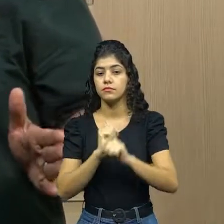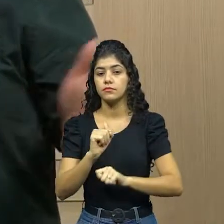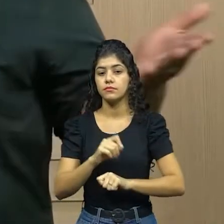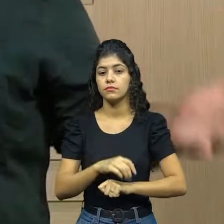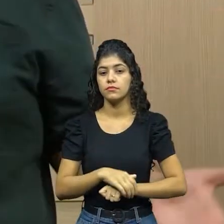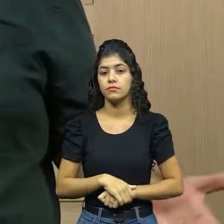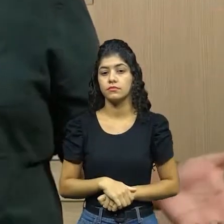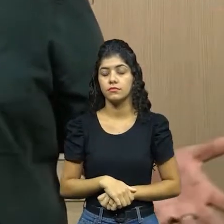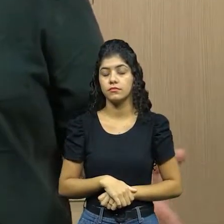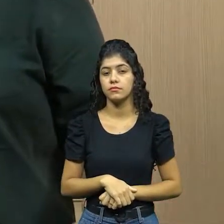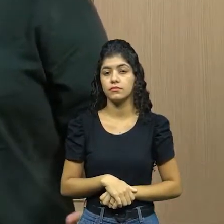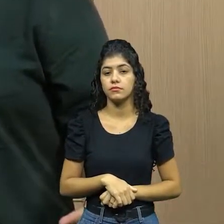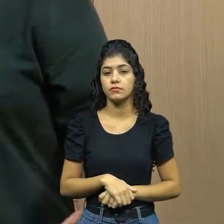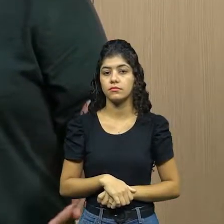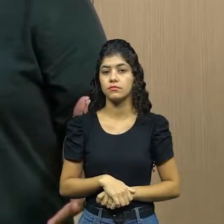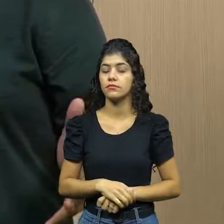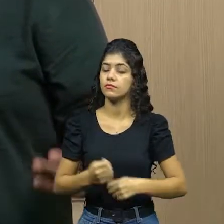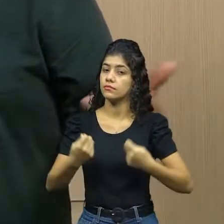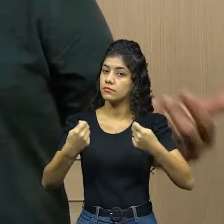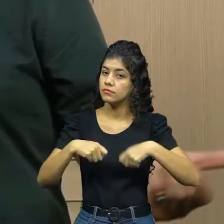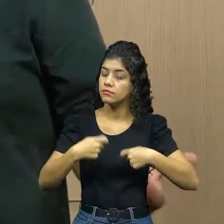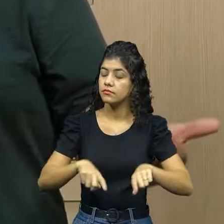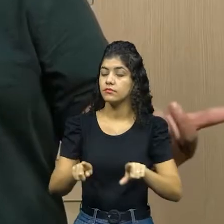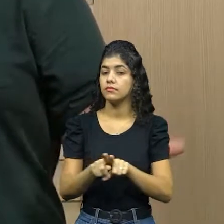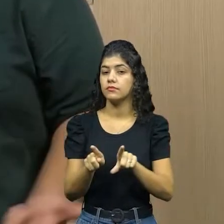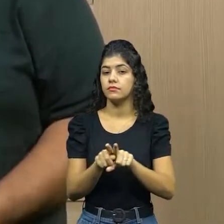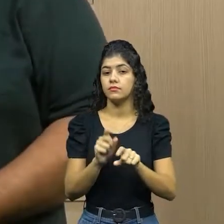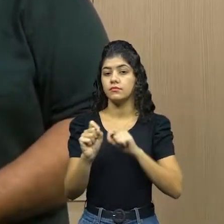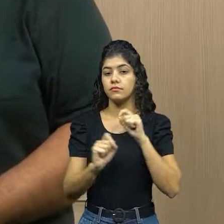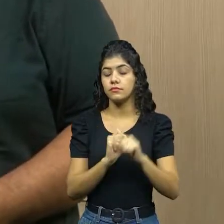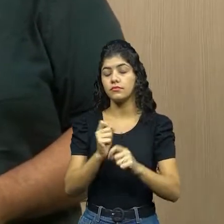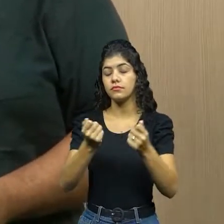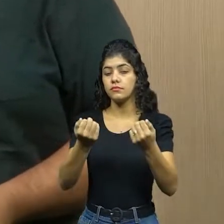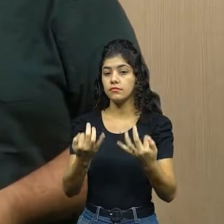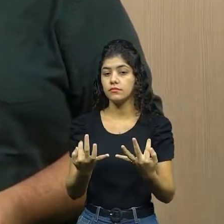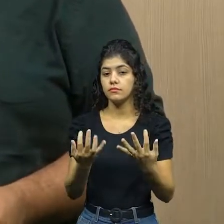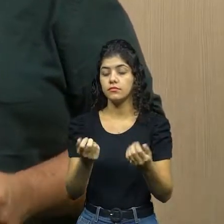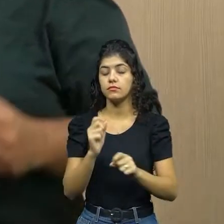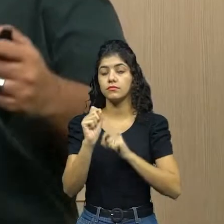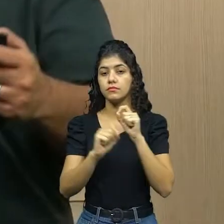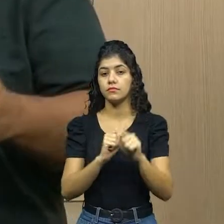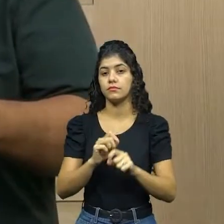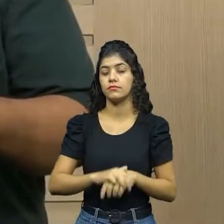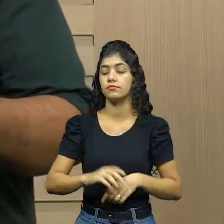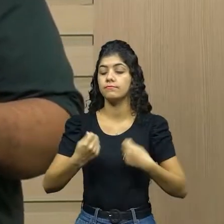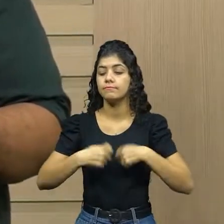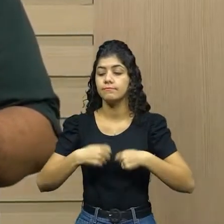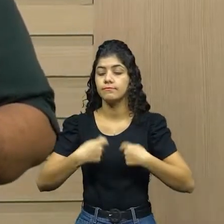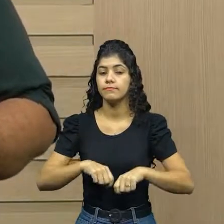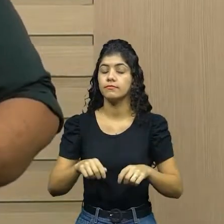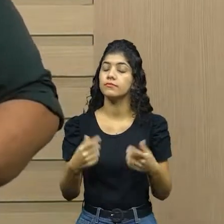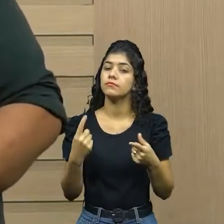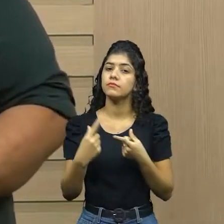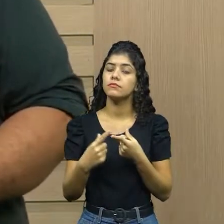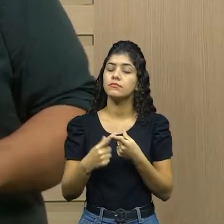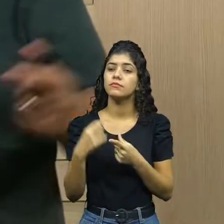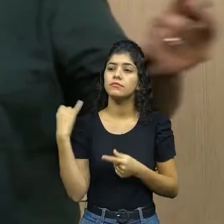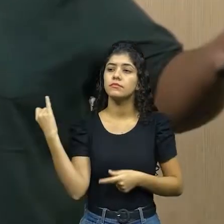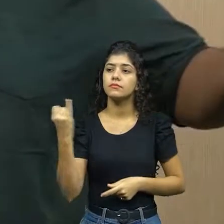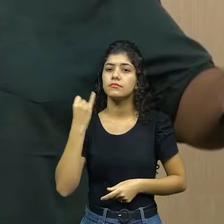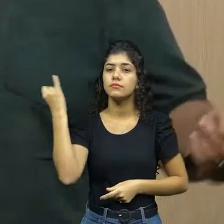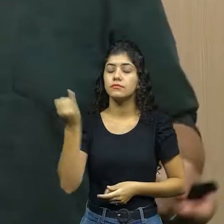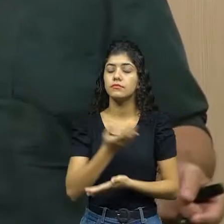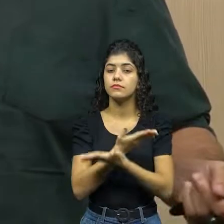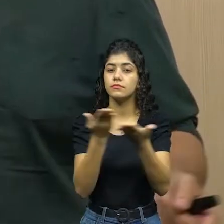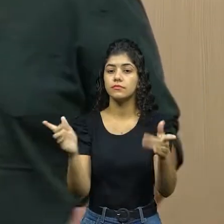que suprem essas necessidades. E nós chamamos isso de necessidades. Por que no marketing é importante isso? E para você que